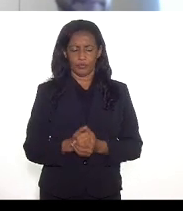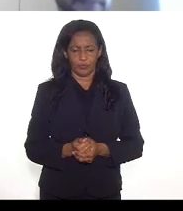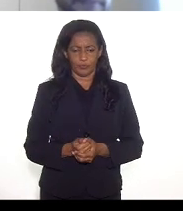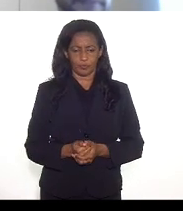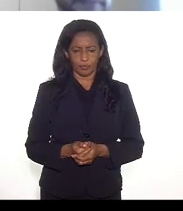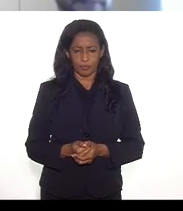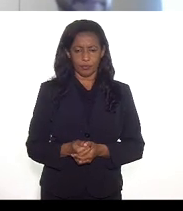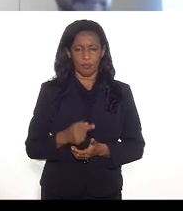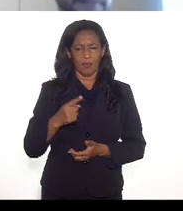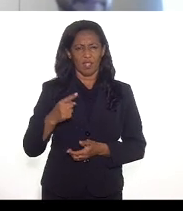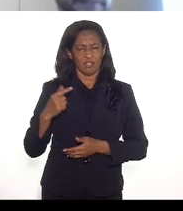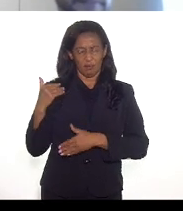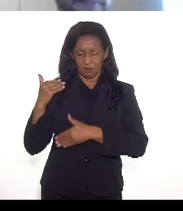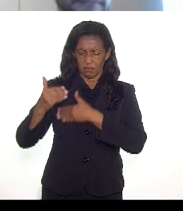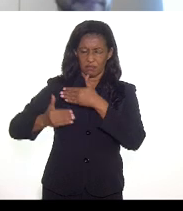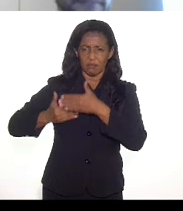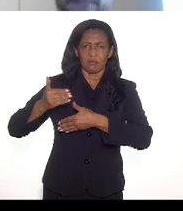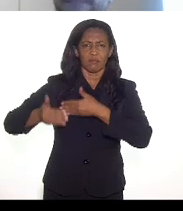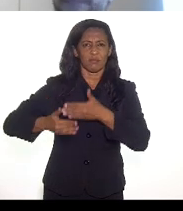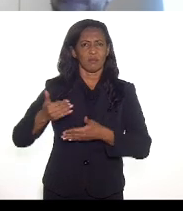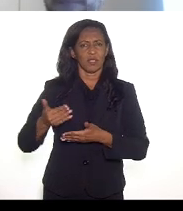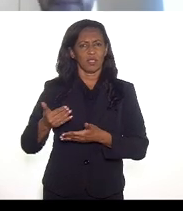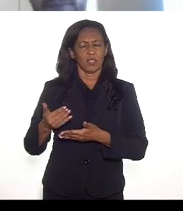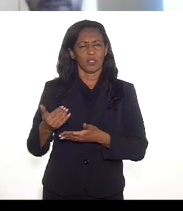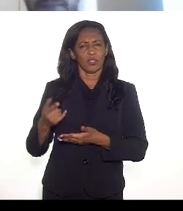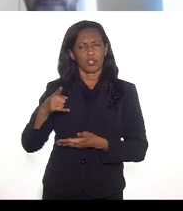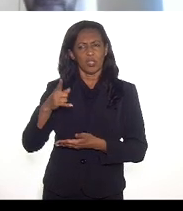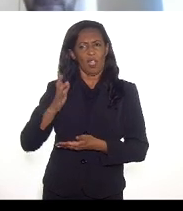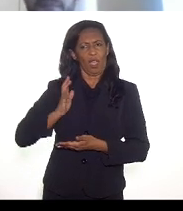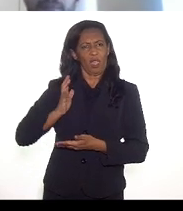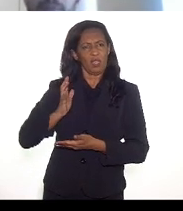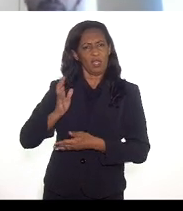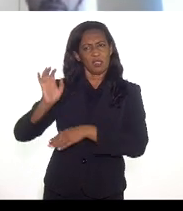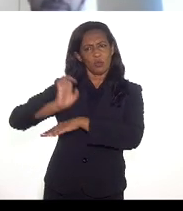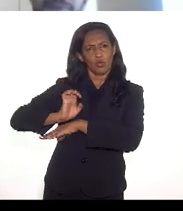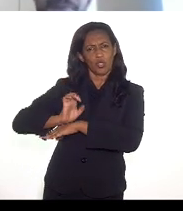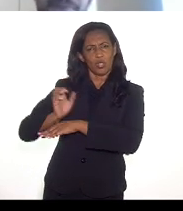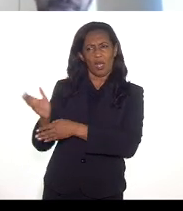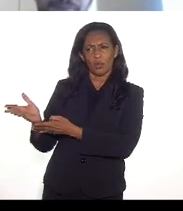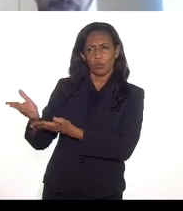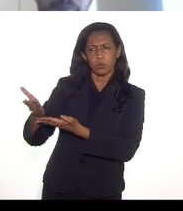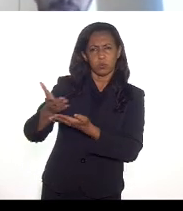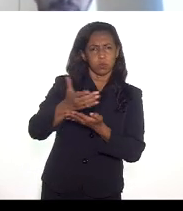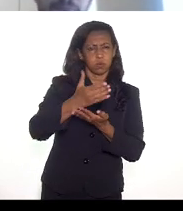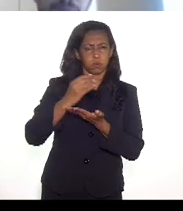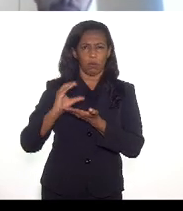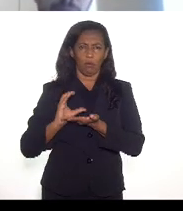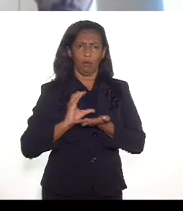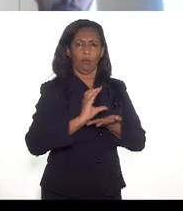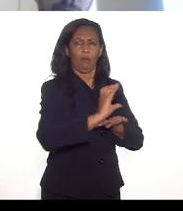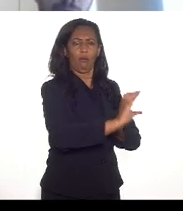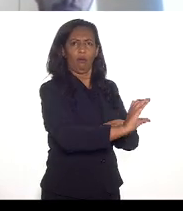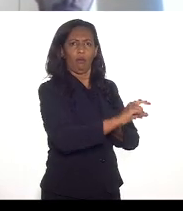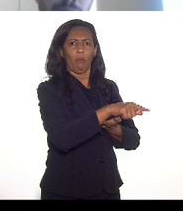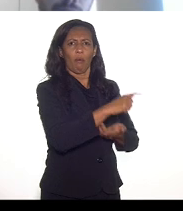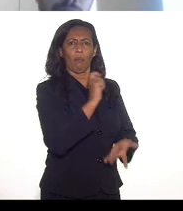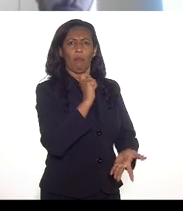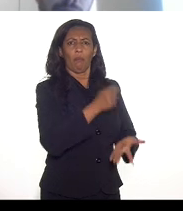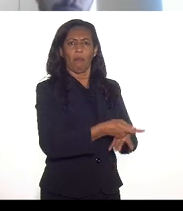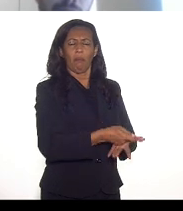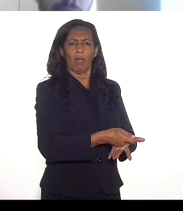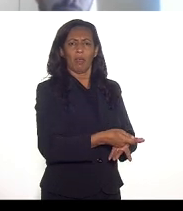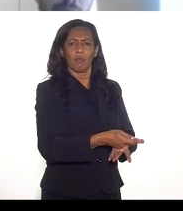essa nossa tradição de que as riquezas do Estado são direcionadas única e exclusivamente para pagamento